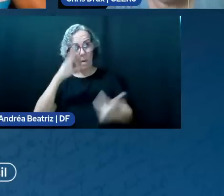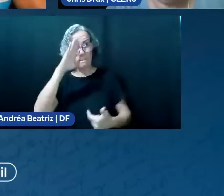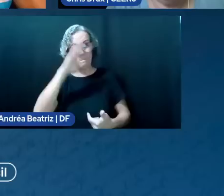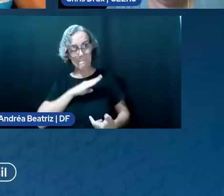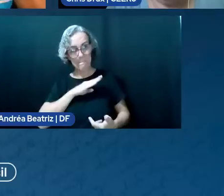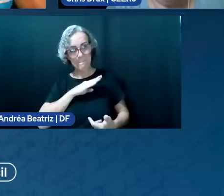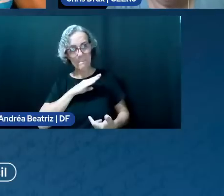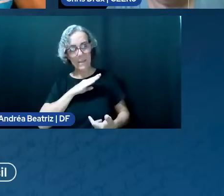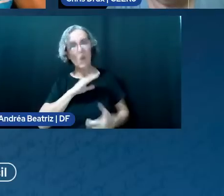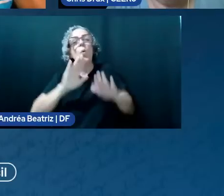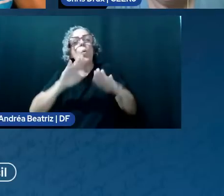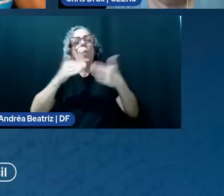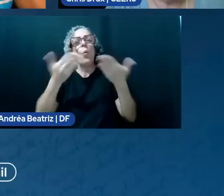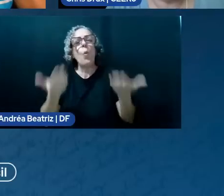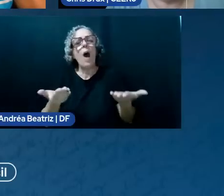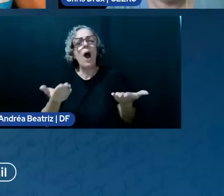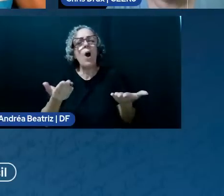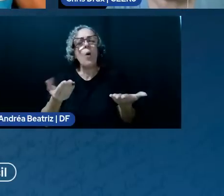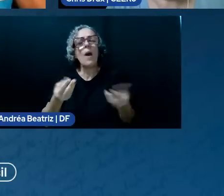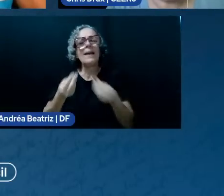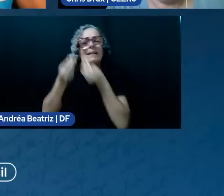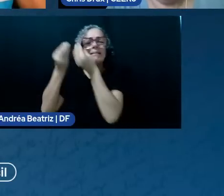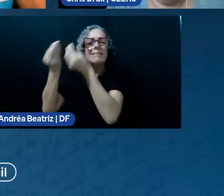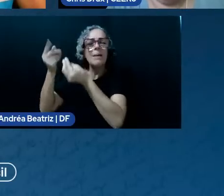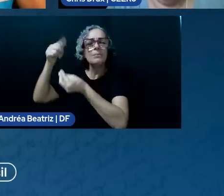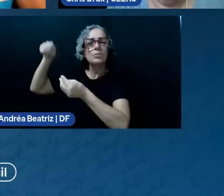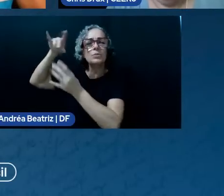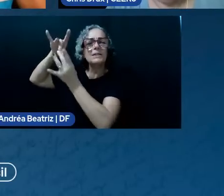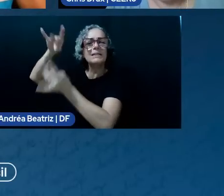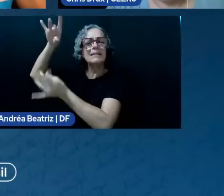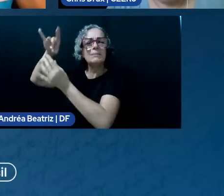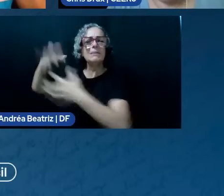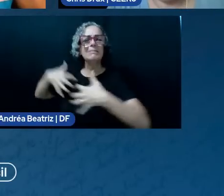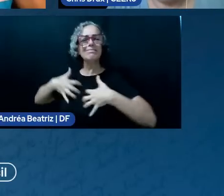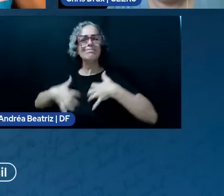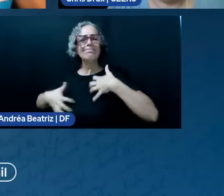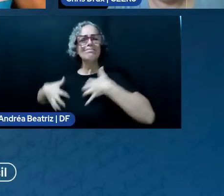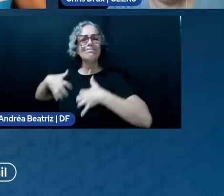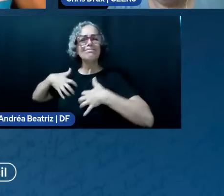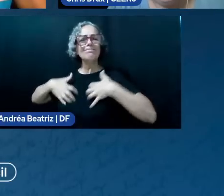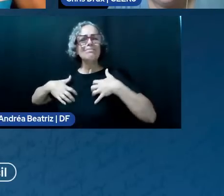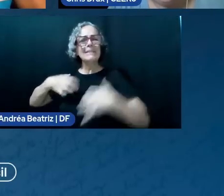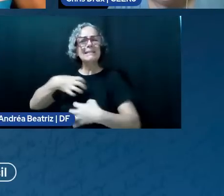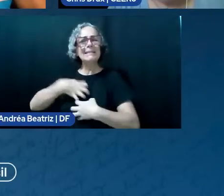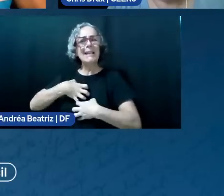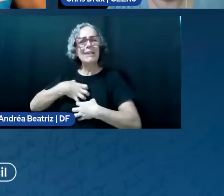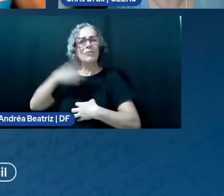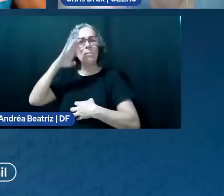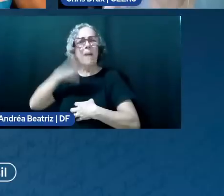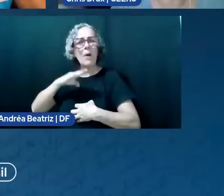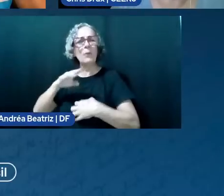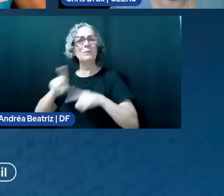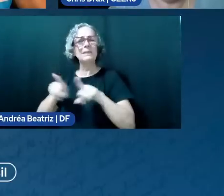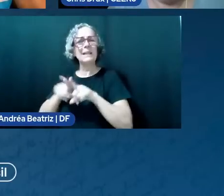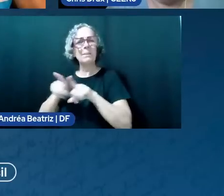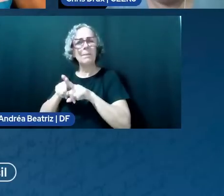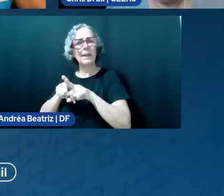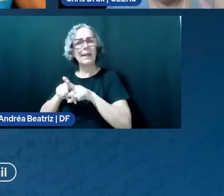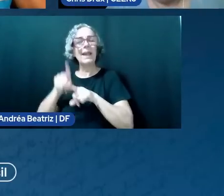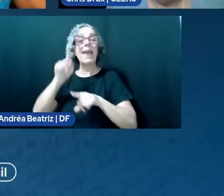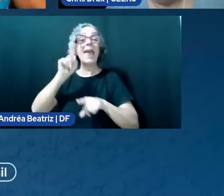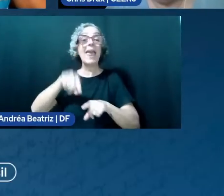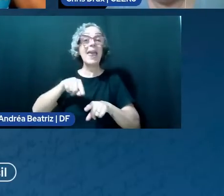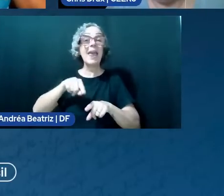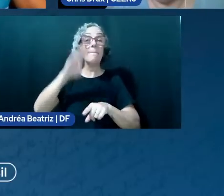se afligem os espíritos por nossa causa? Serão os males físicos ou os males